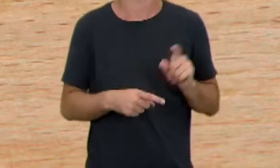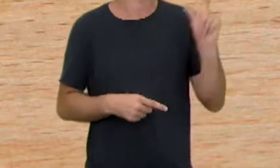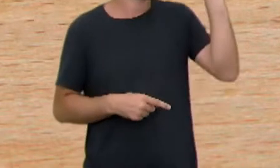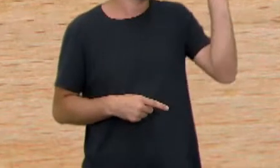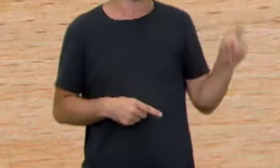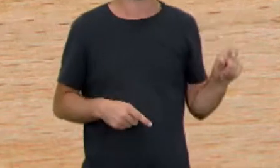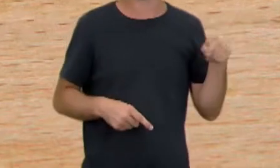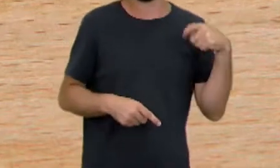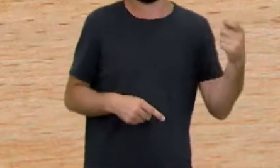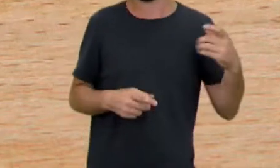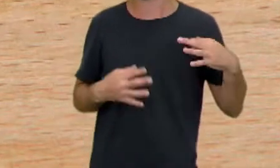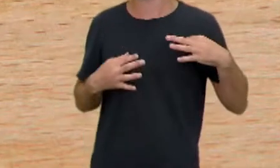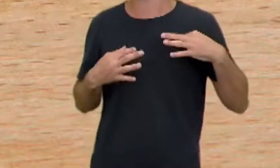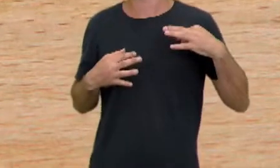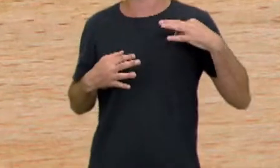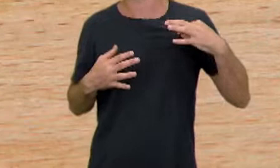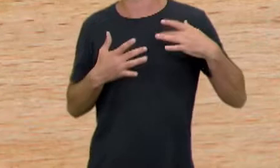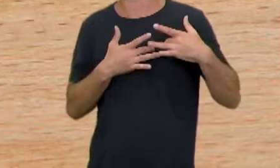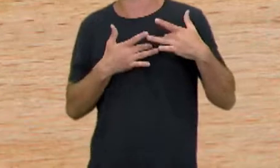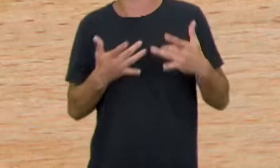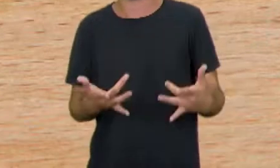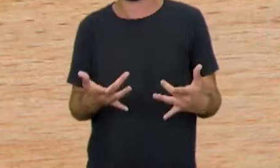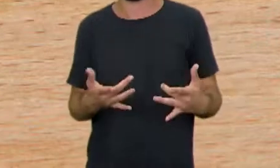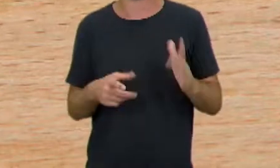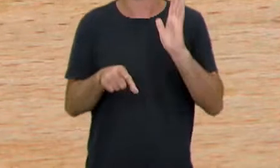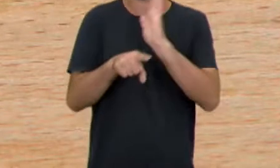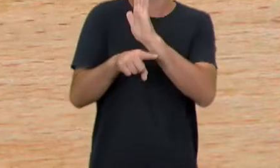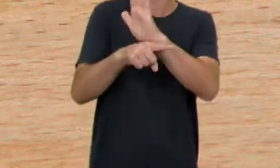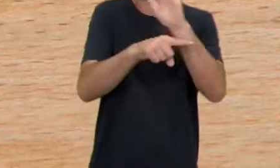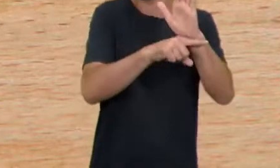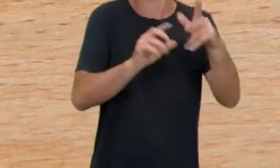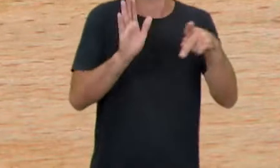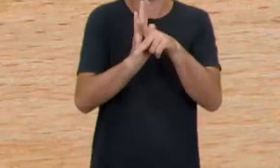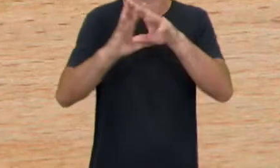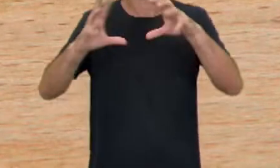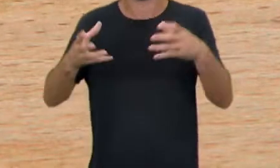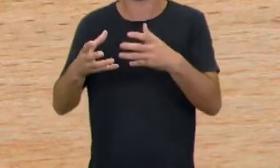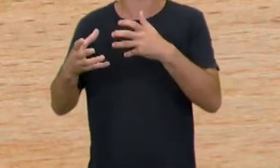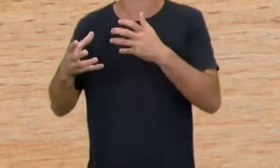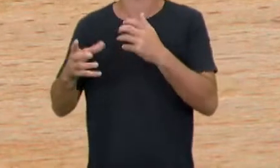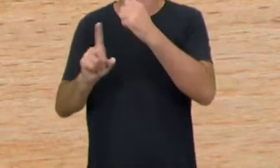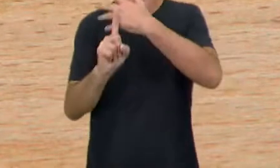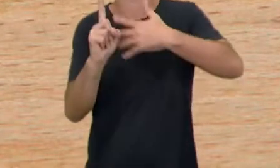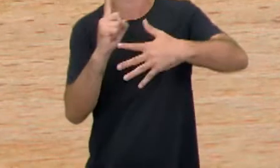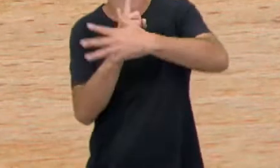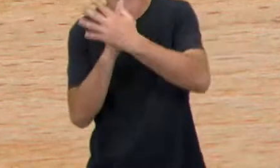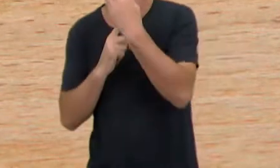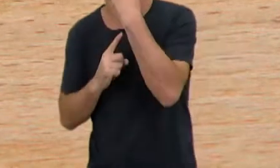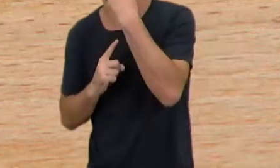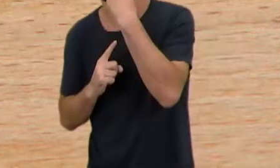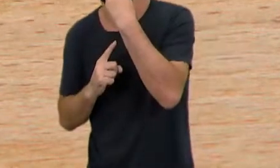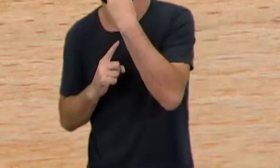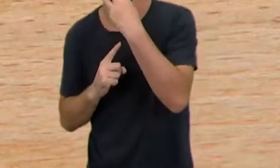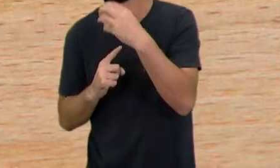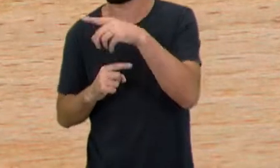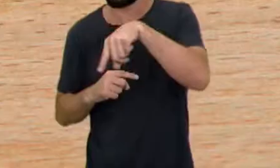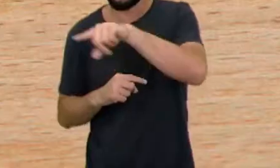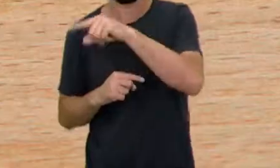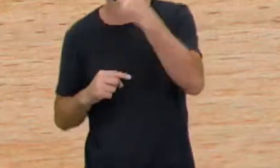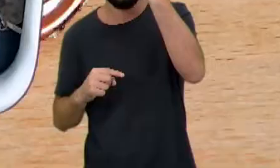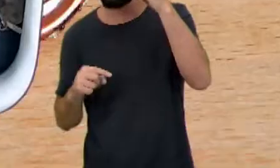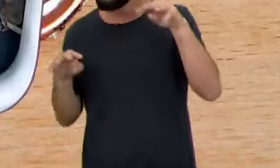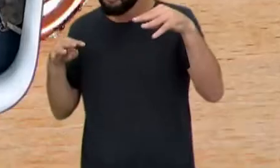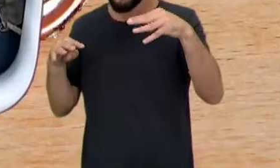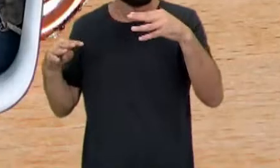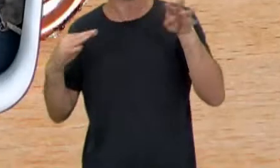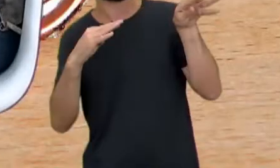voluntário, ele contribui com o meu trabalho, chama atenção do trabalho da Celebridade Vira-Lata, mas a Celebridade Vira-Lata também chama atenção para o artista, então é uma maneira da